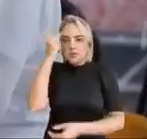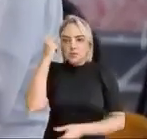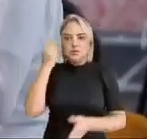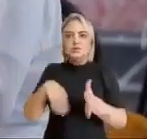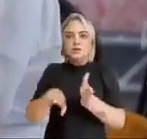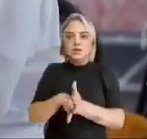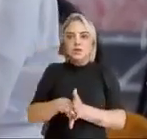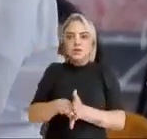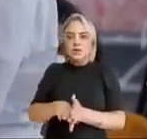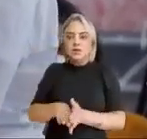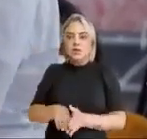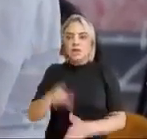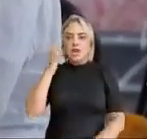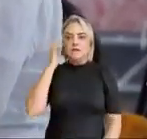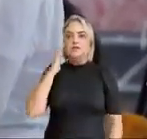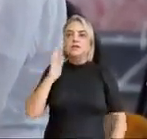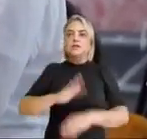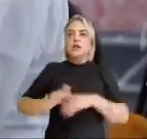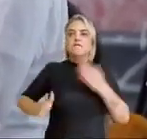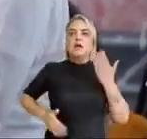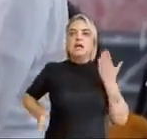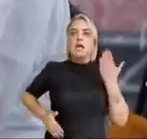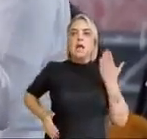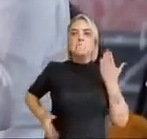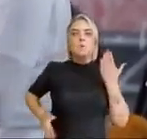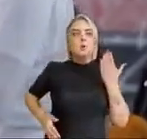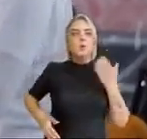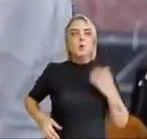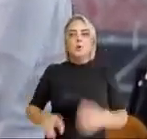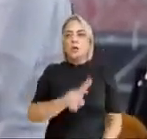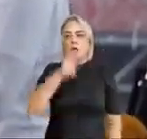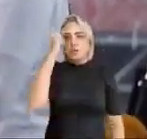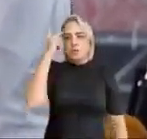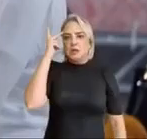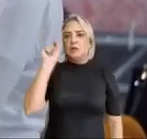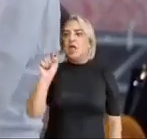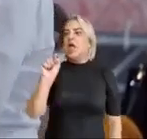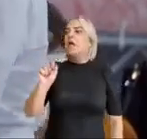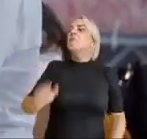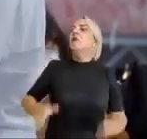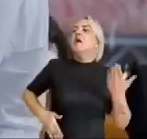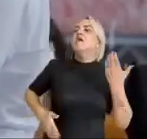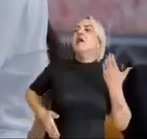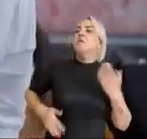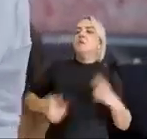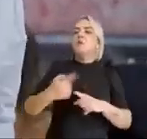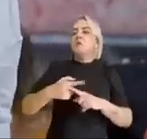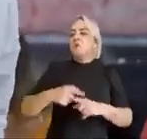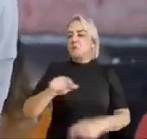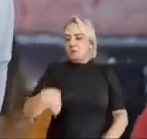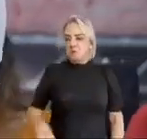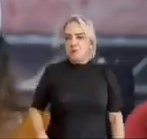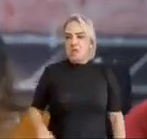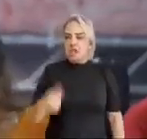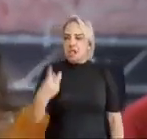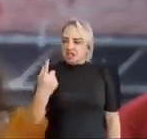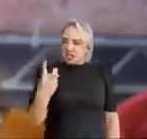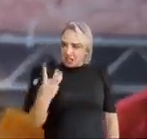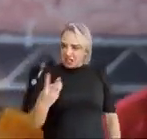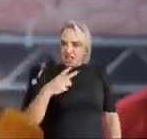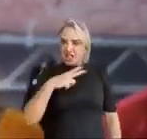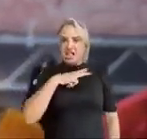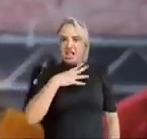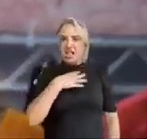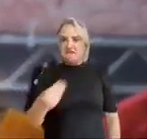é mais fácil chamar de vagabundo. Essa pessoa está assim porque é vagabundo. Ela tem 3 filhas porque é